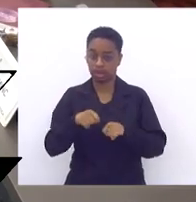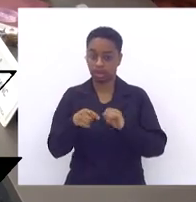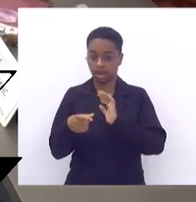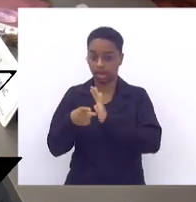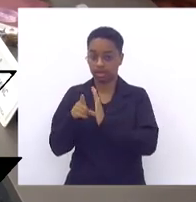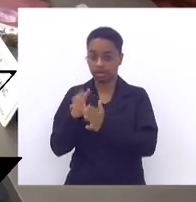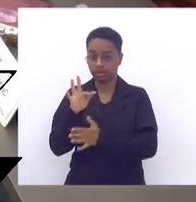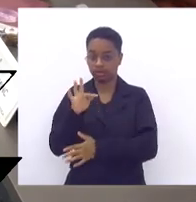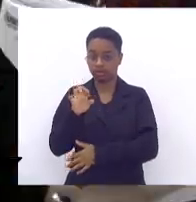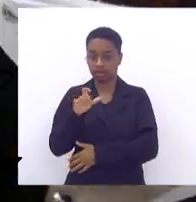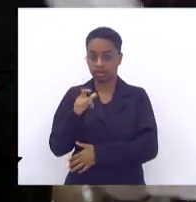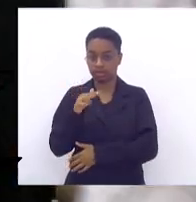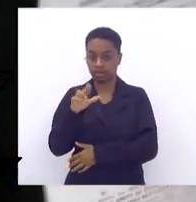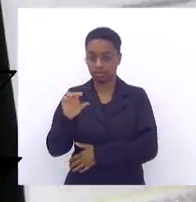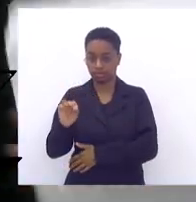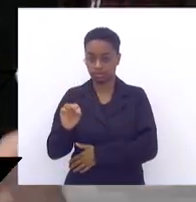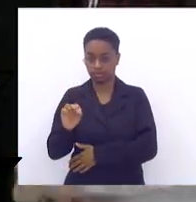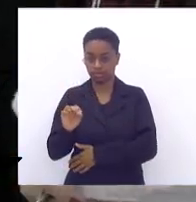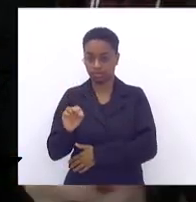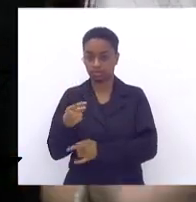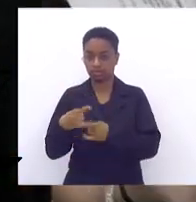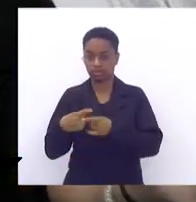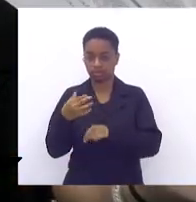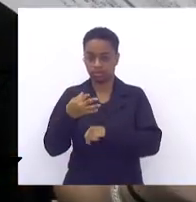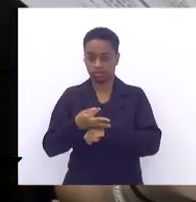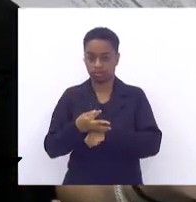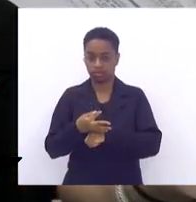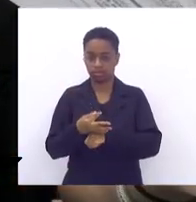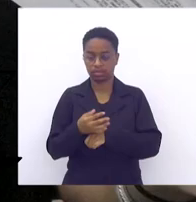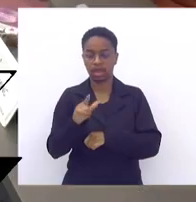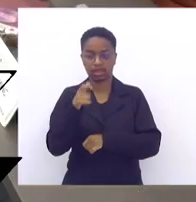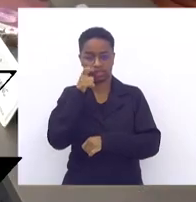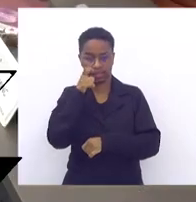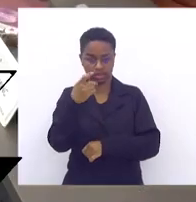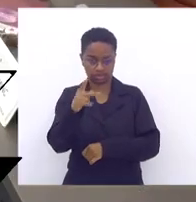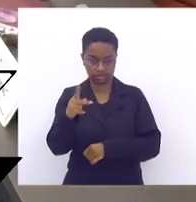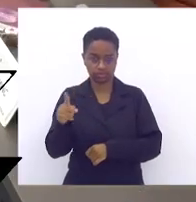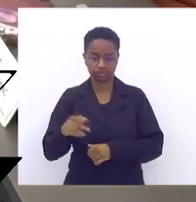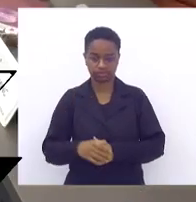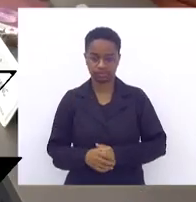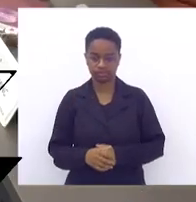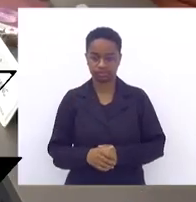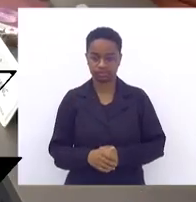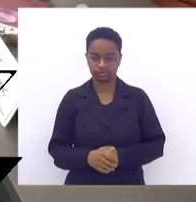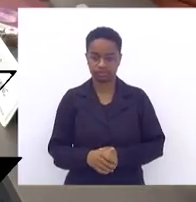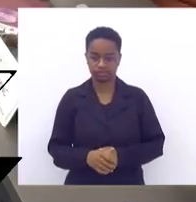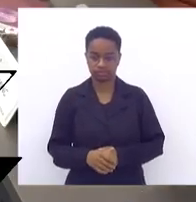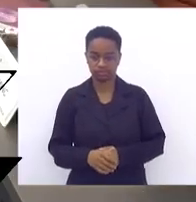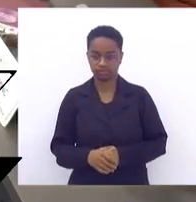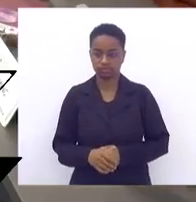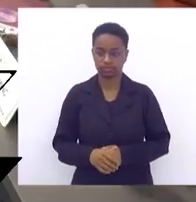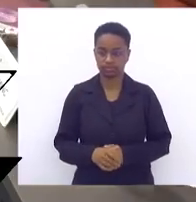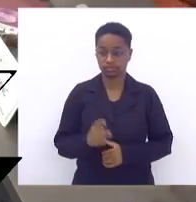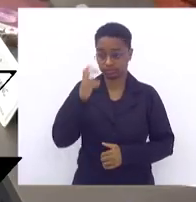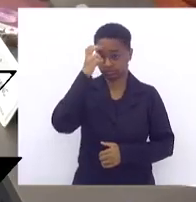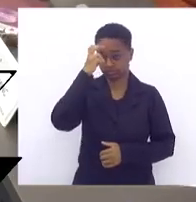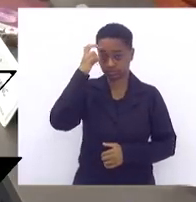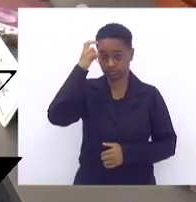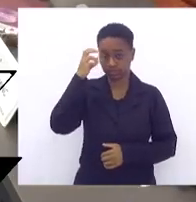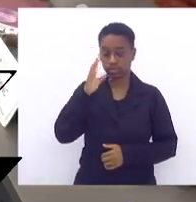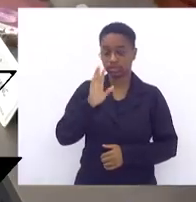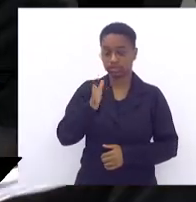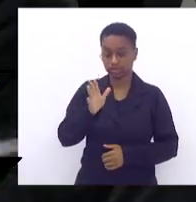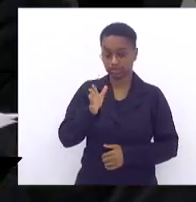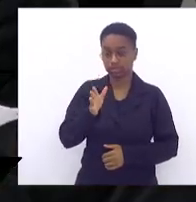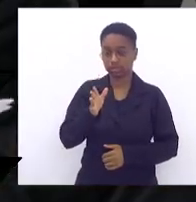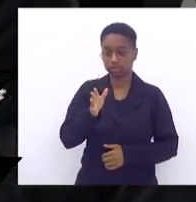deputado Filipinho Raves, porque ele não se encontra... Não, projetos de interesse de Vossa Excelência. Senhor presidente, o meu... A deputada Verônica já está